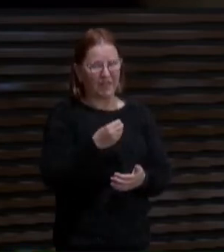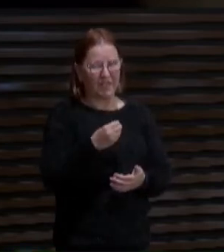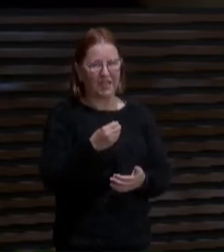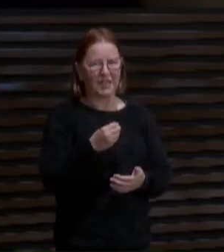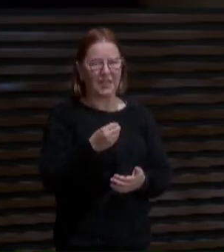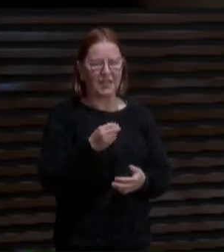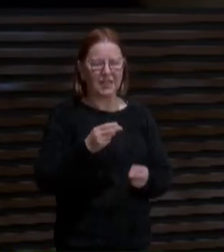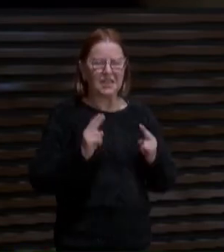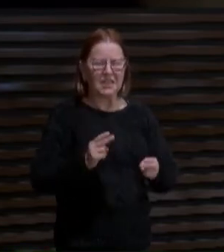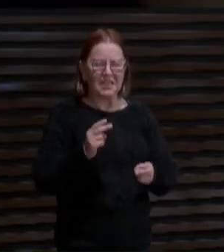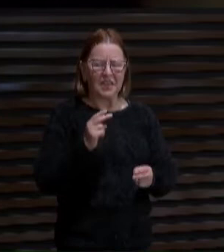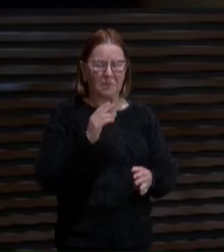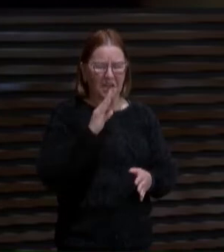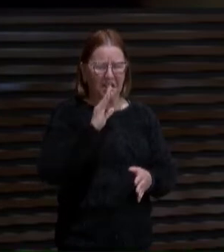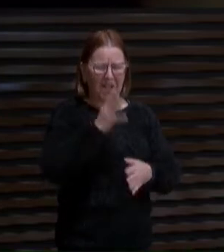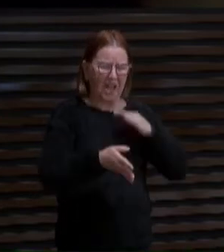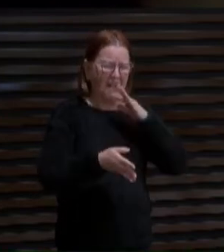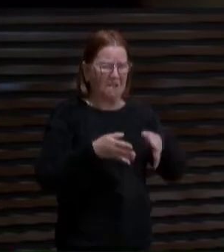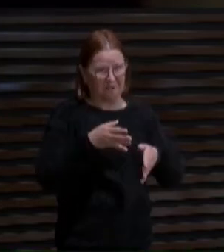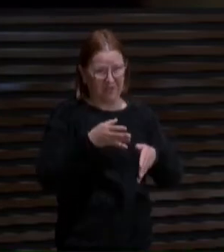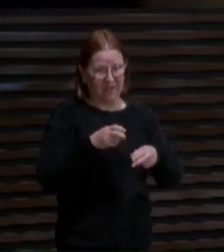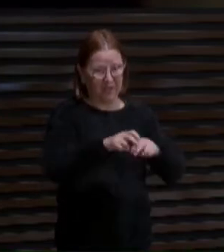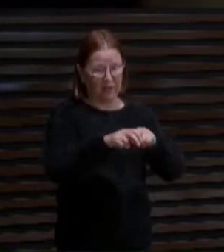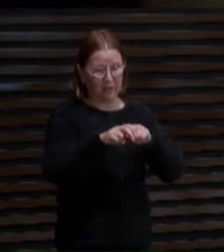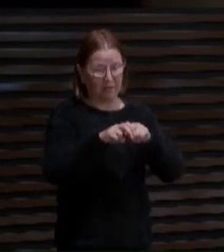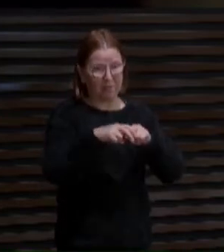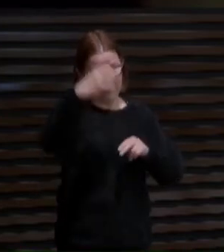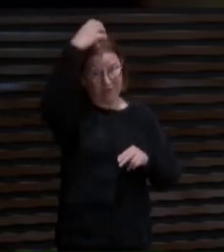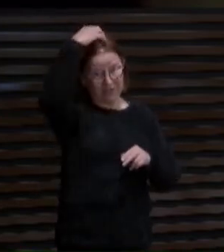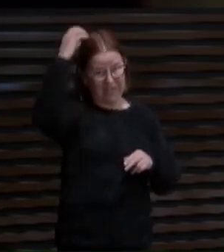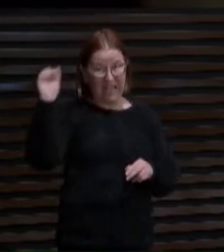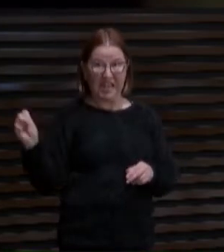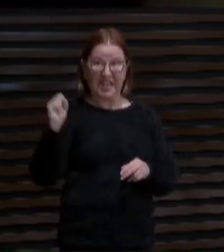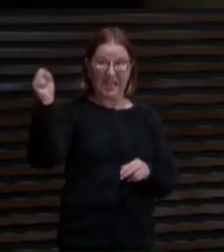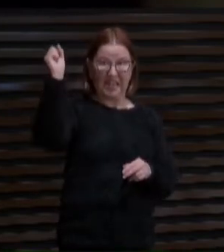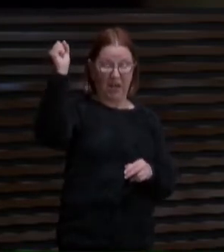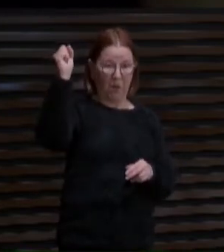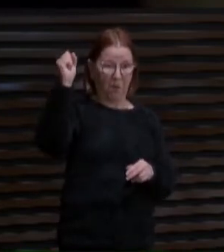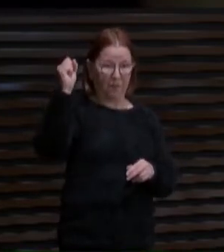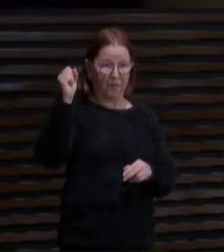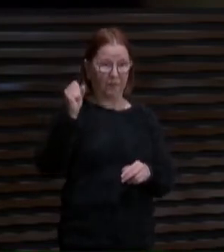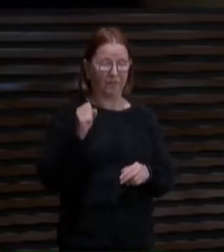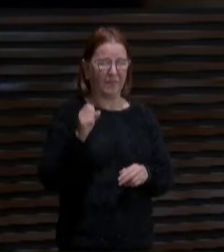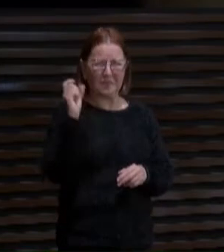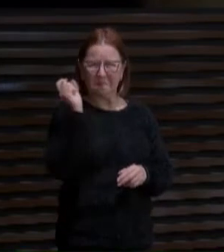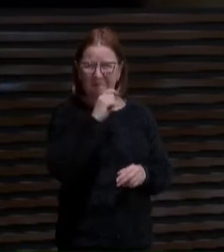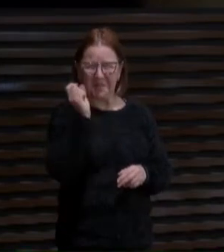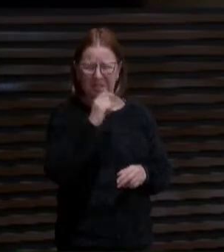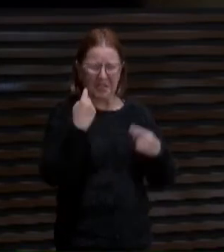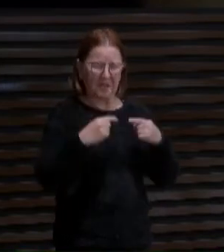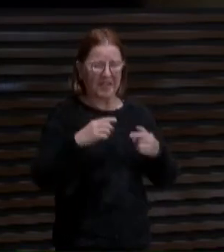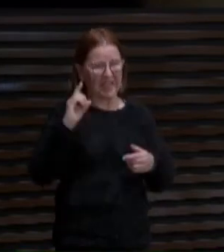Saul de estar tentando lhe usupar o reino e as calúnias contra ele não era menas pois